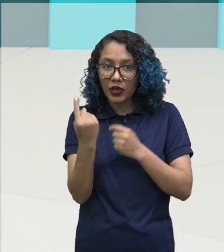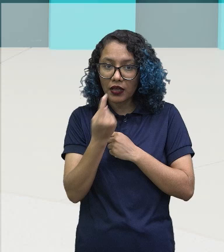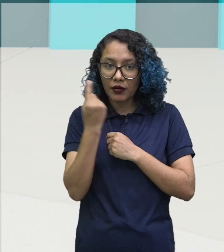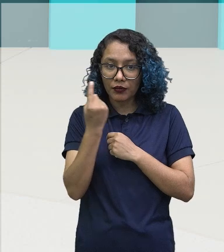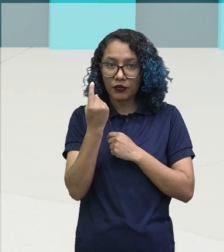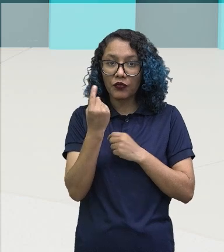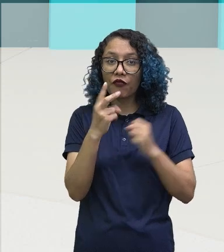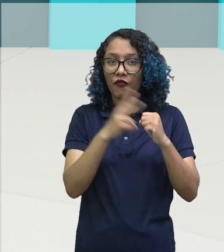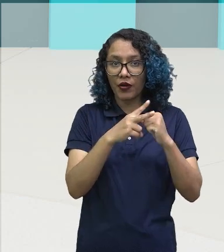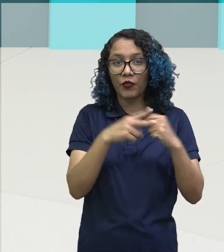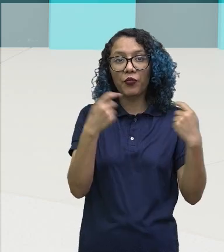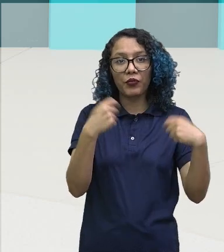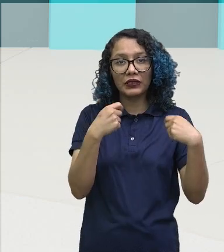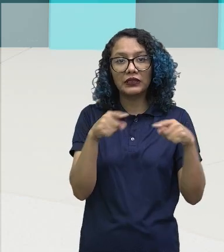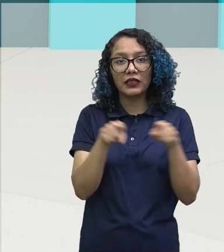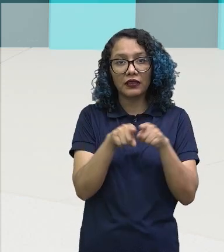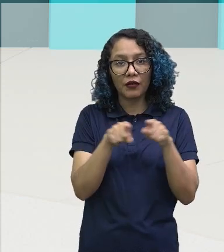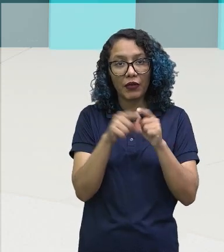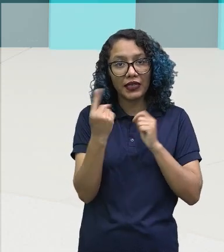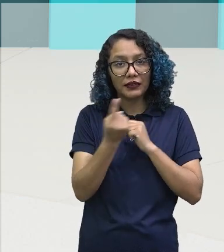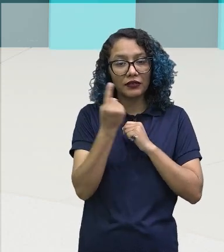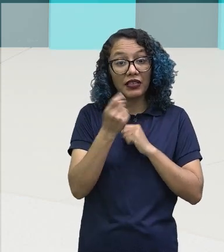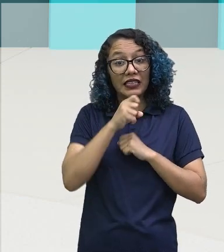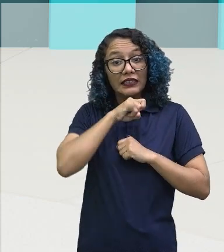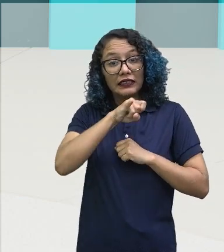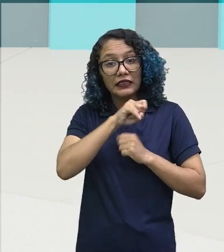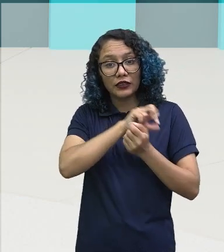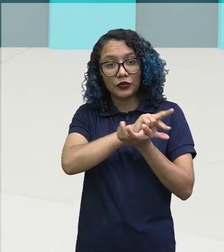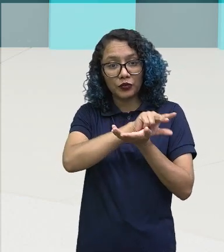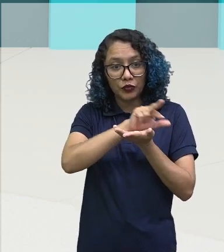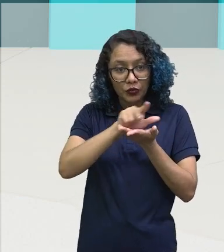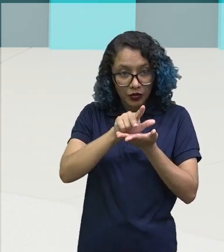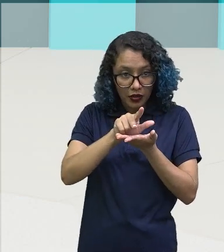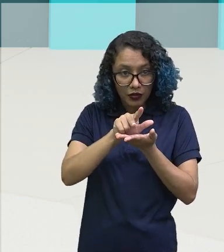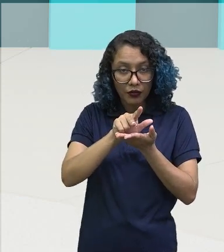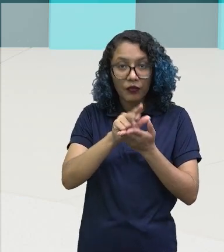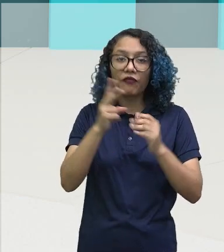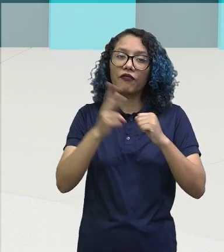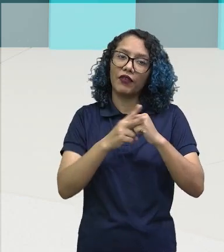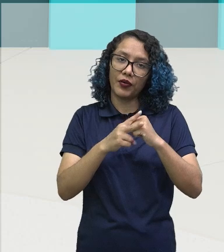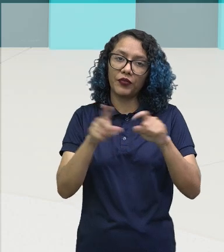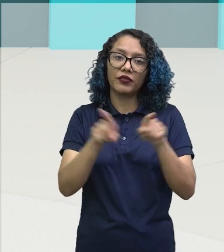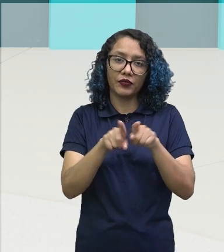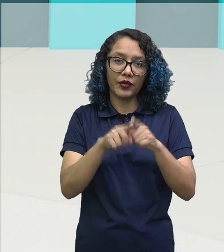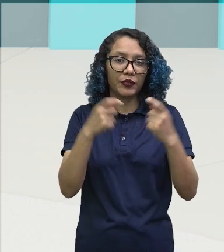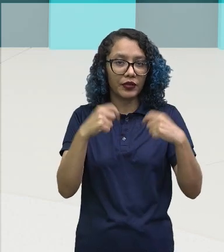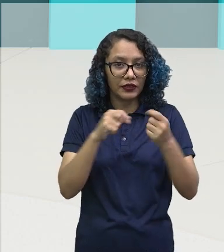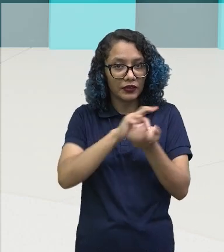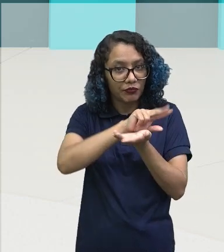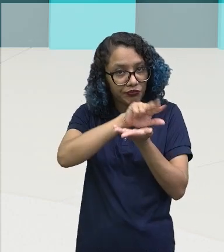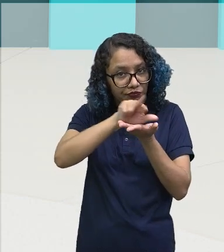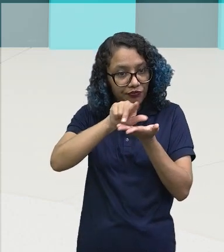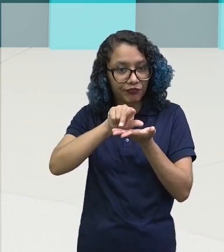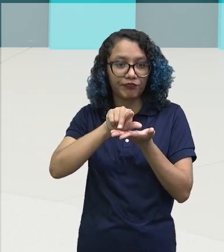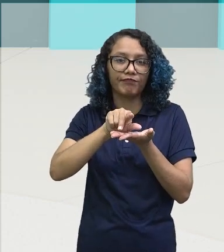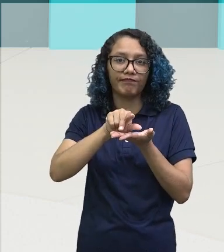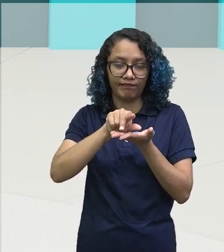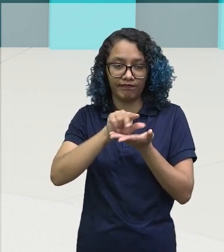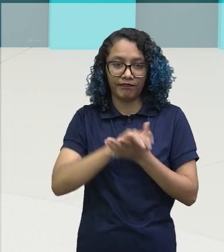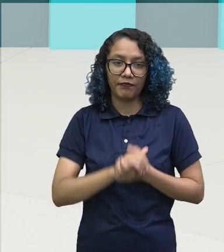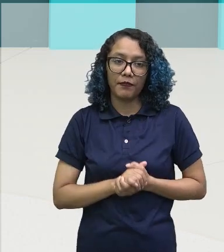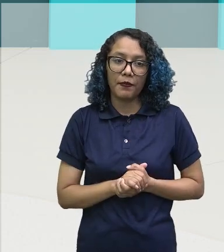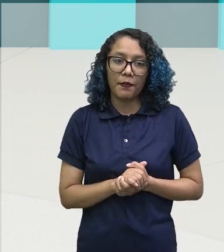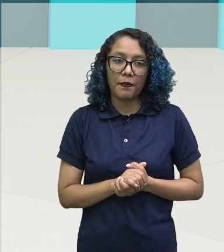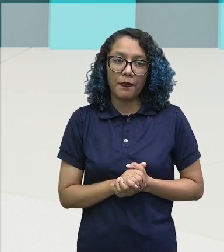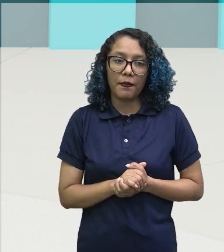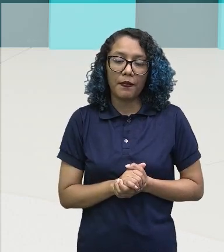deverá concordar com ele. Se ele estiver no plural, o verbo também deverá concordar com ele. E